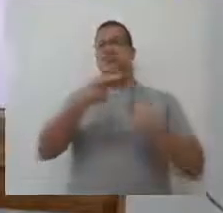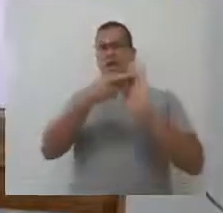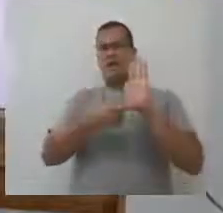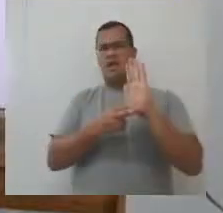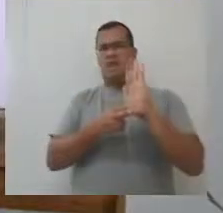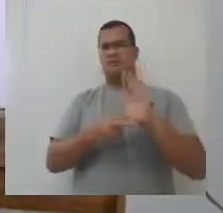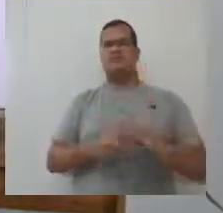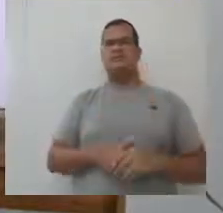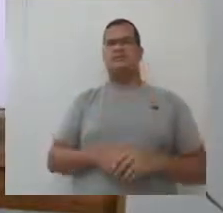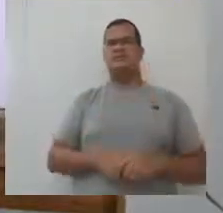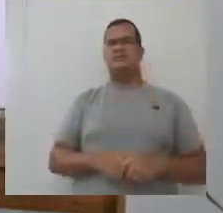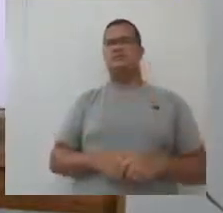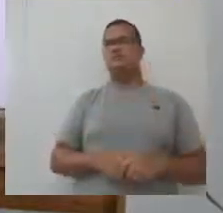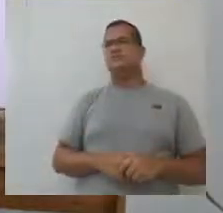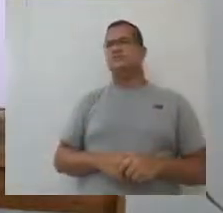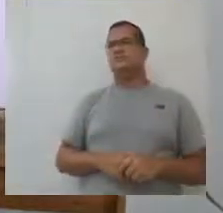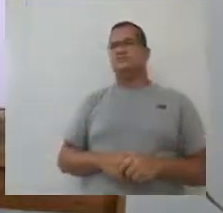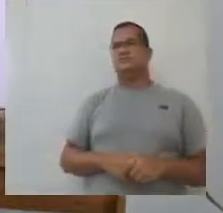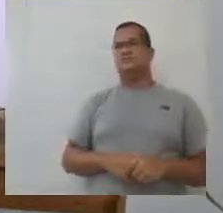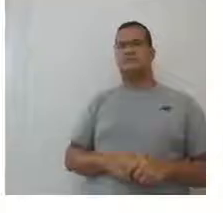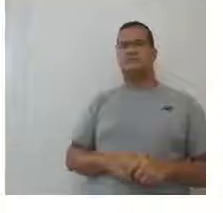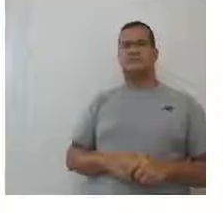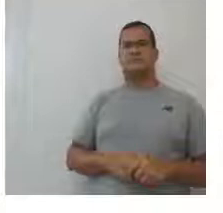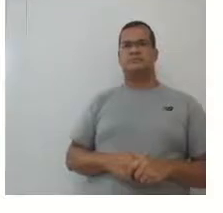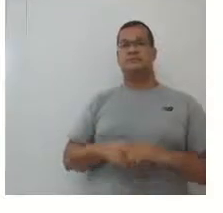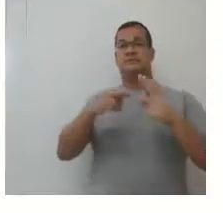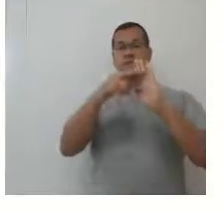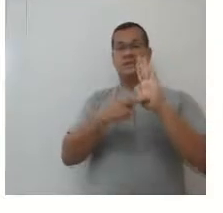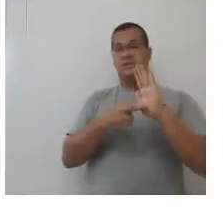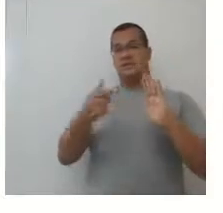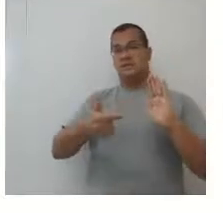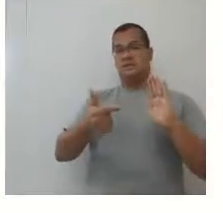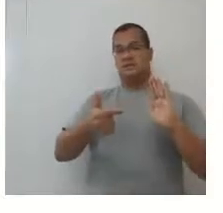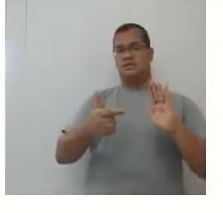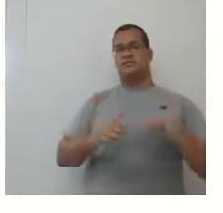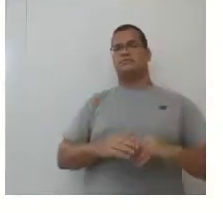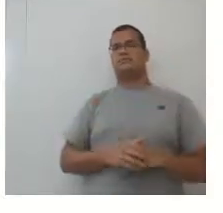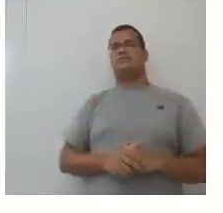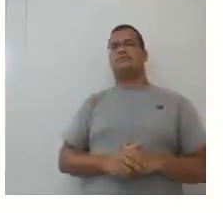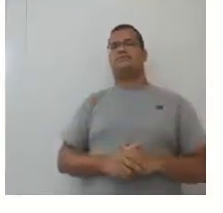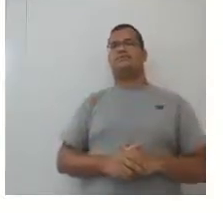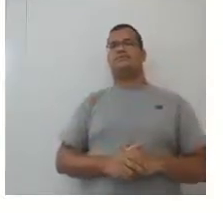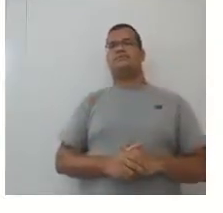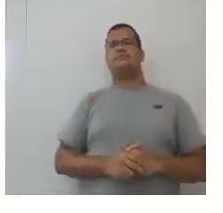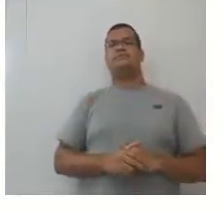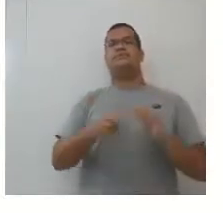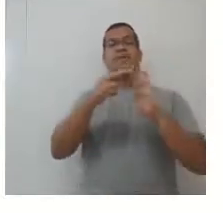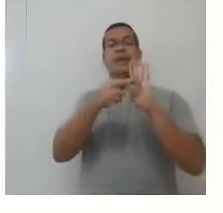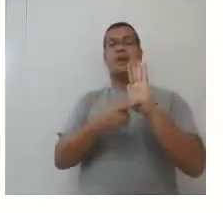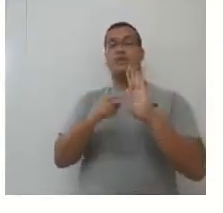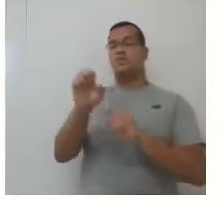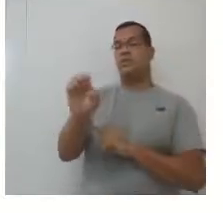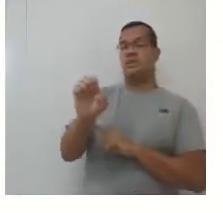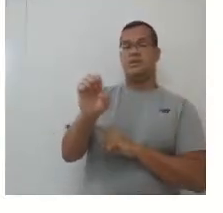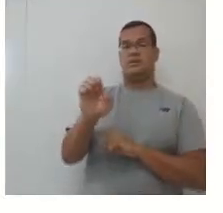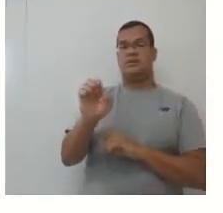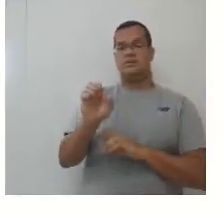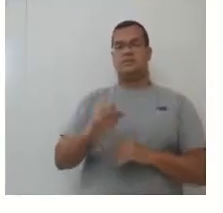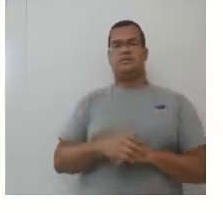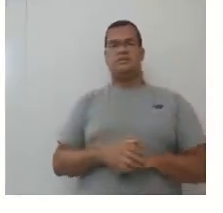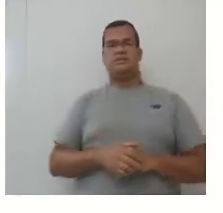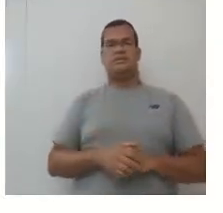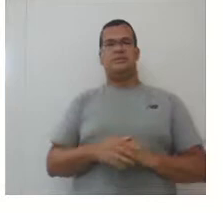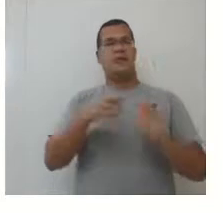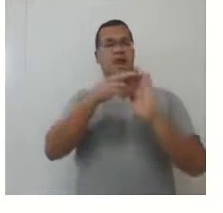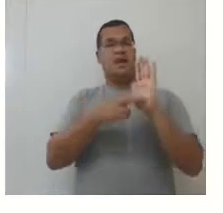favor, Mari. Bota aqui a tela, por favor. Galera, é o seguinte, segunda, ó. Regra do I. Olhem pra mim agora novamente.